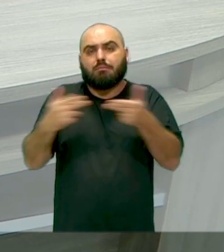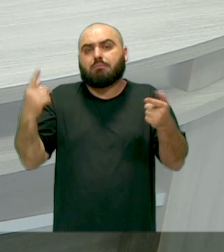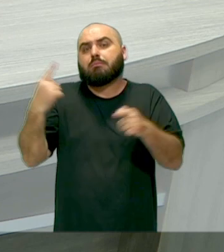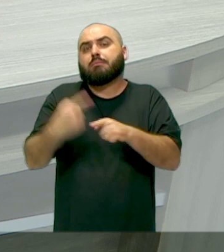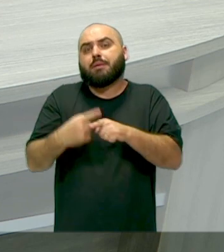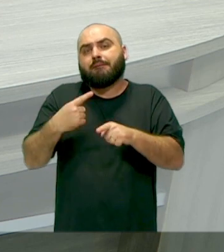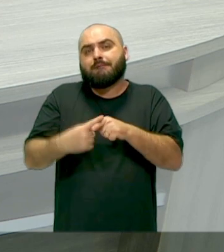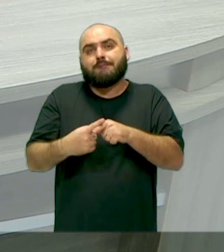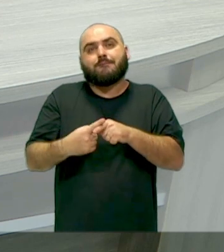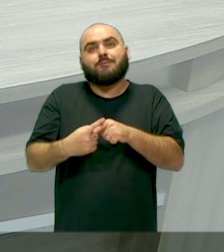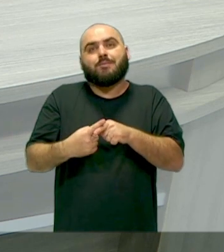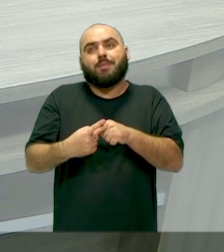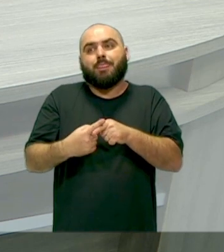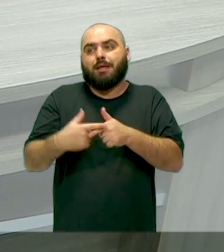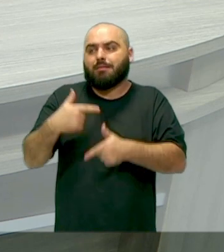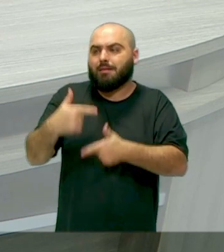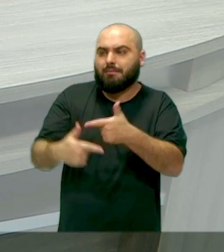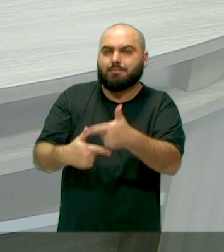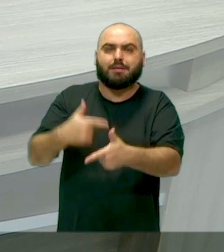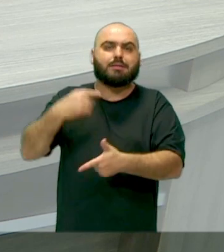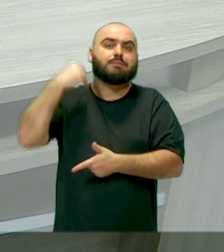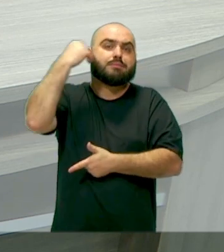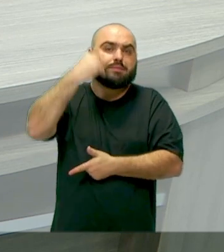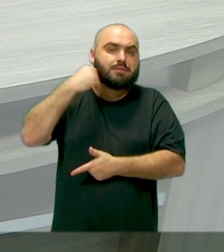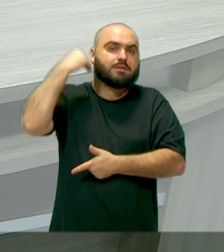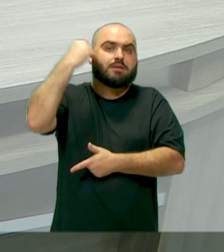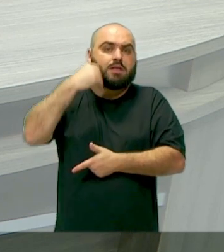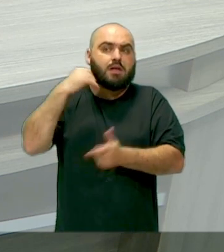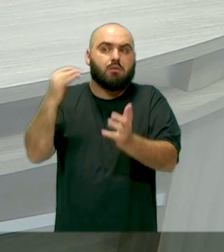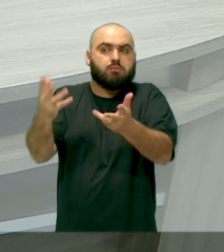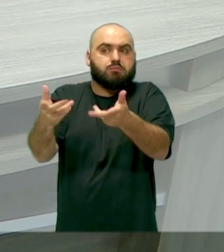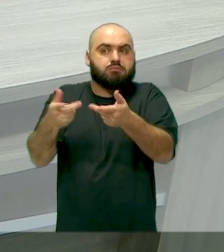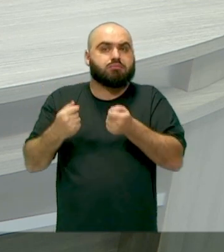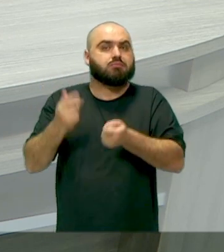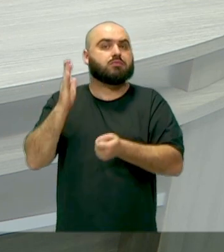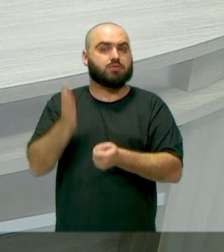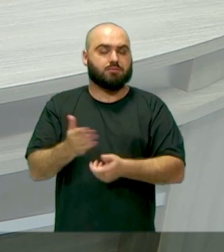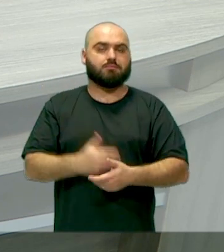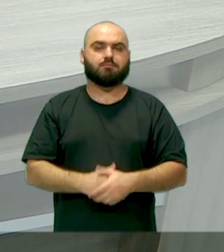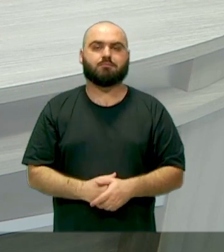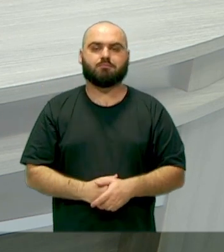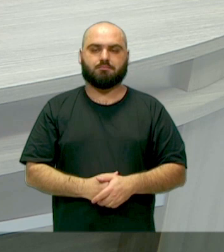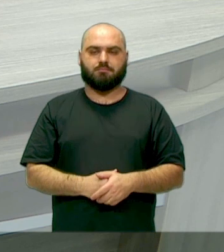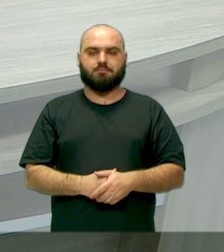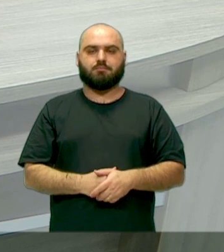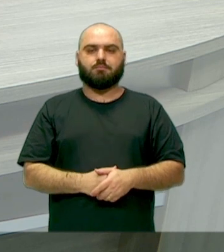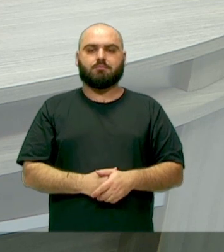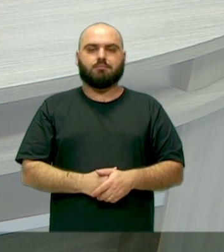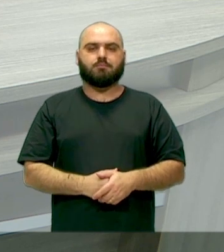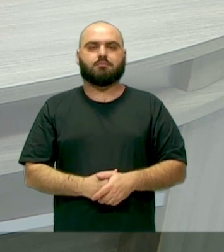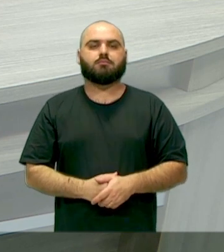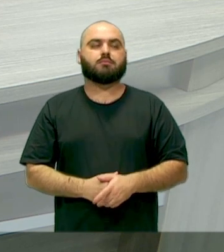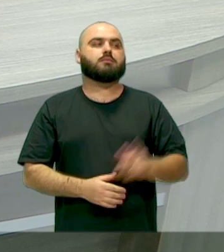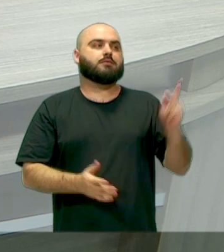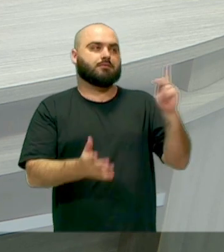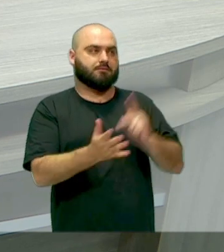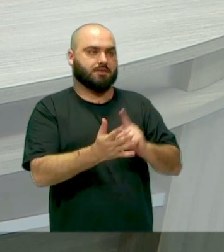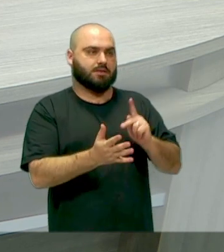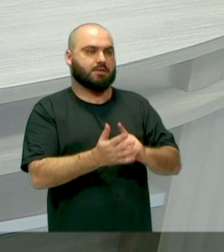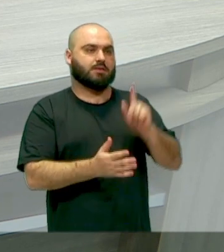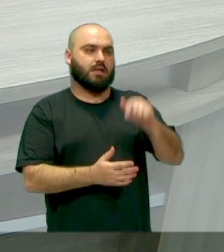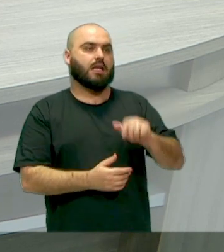né? Pelo tamanho da experiência adquirida, né? É exatamente isso que eu até queria